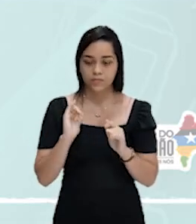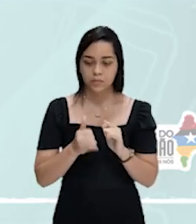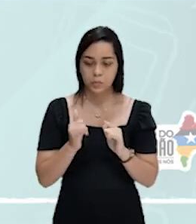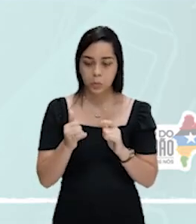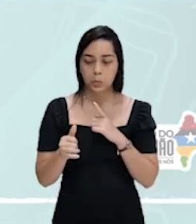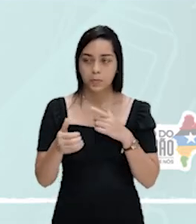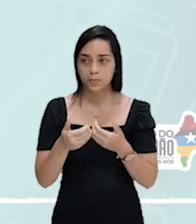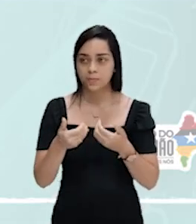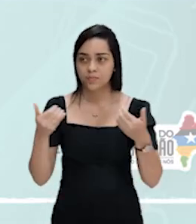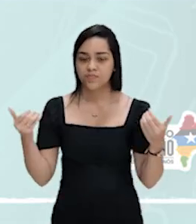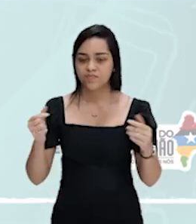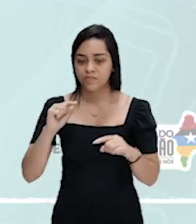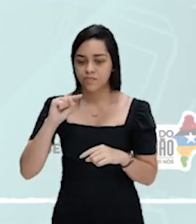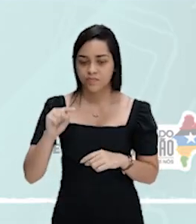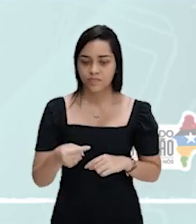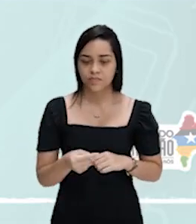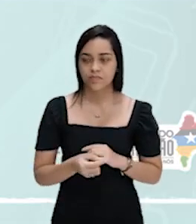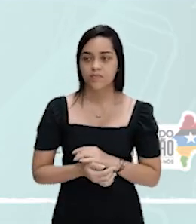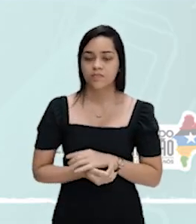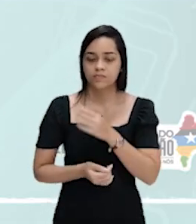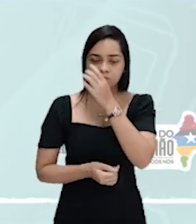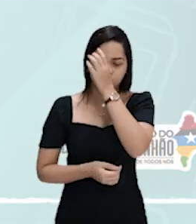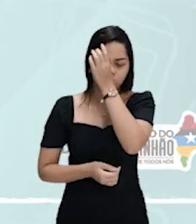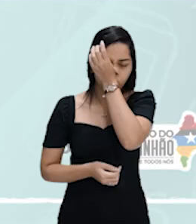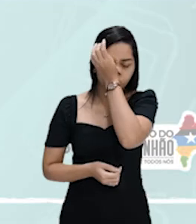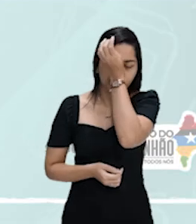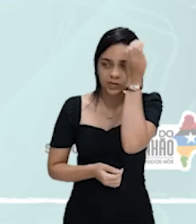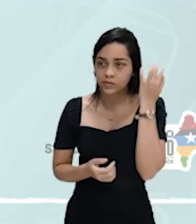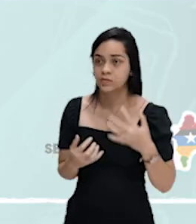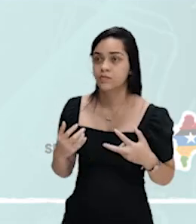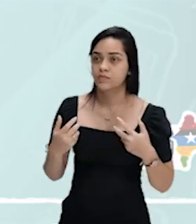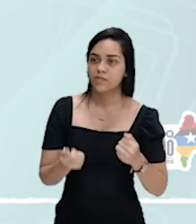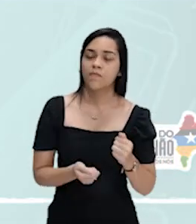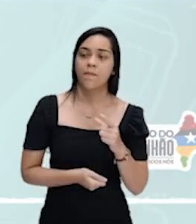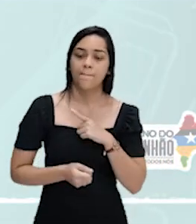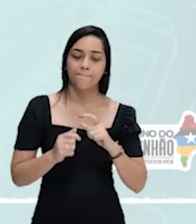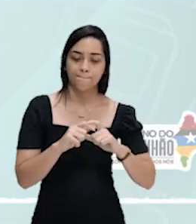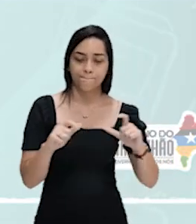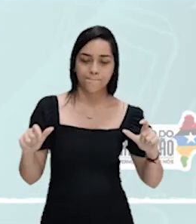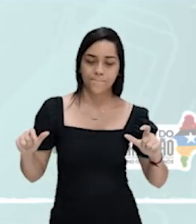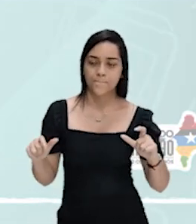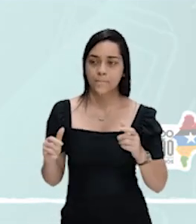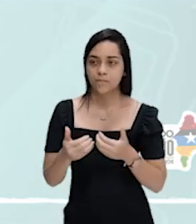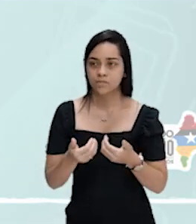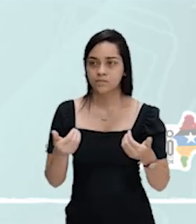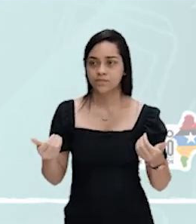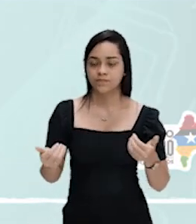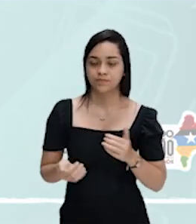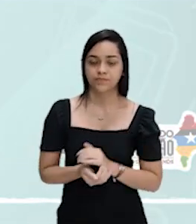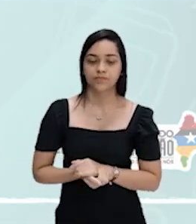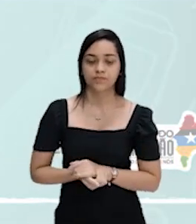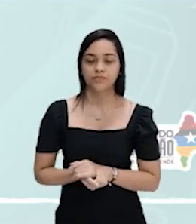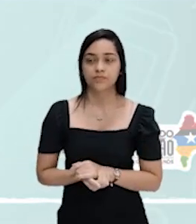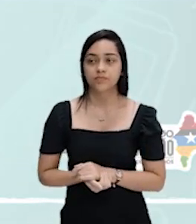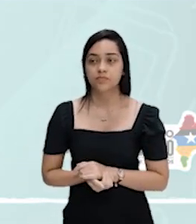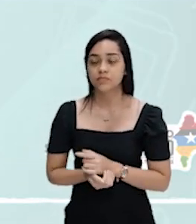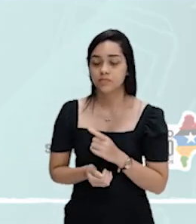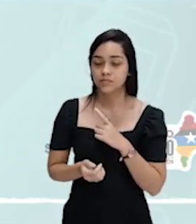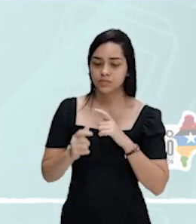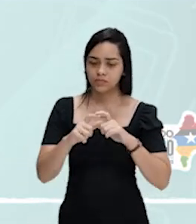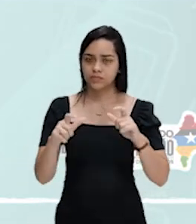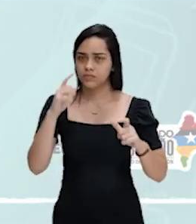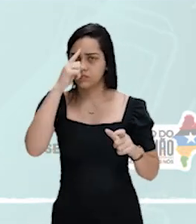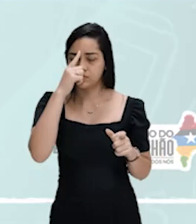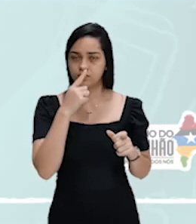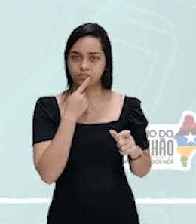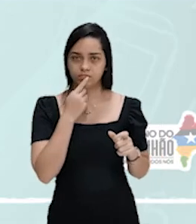por vírgulas todas elas né todas as orações explicativas mais separadas por vinho agora nós temos uma tirinha